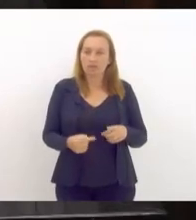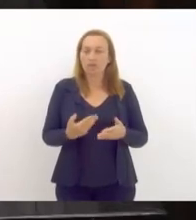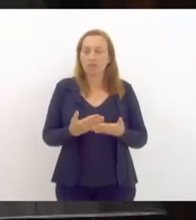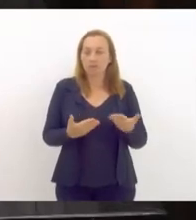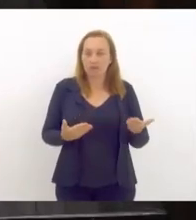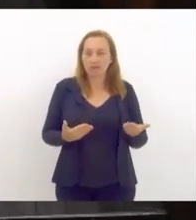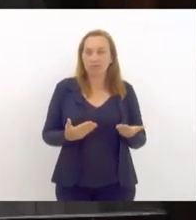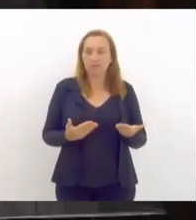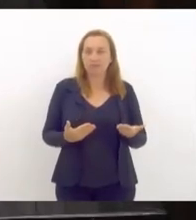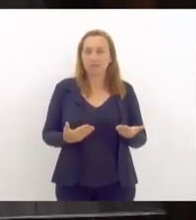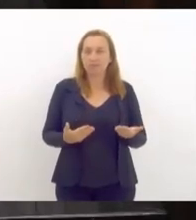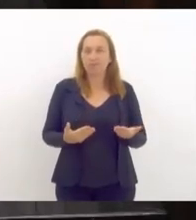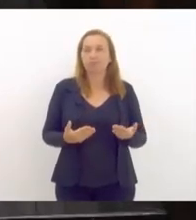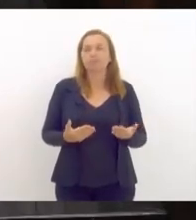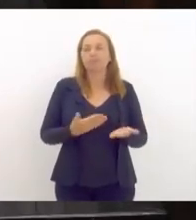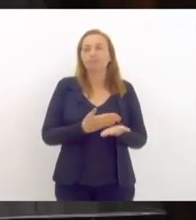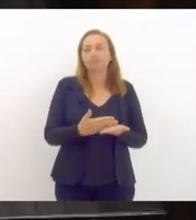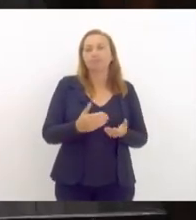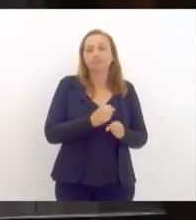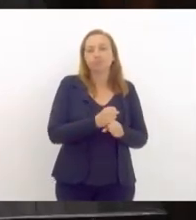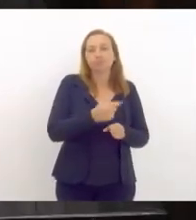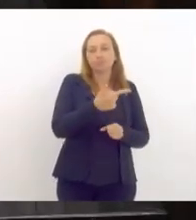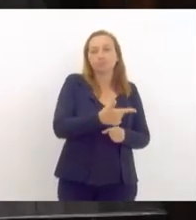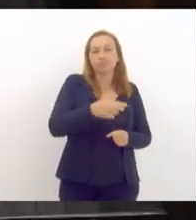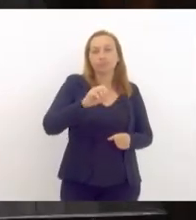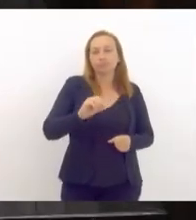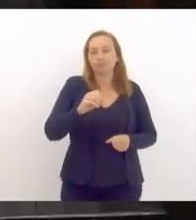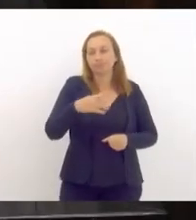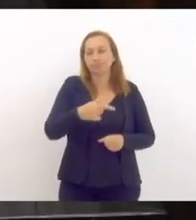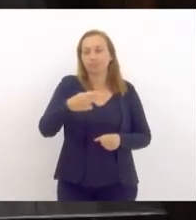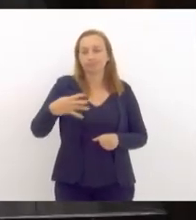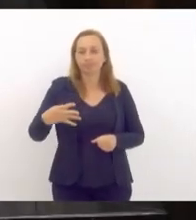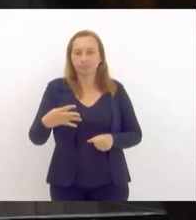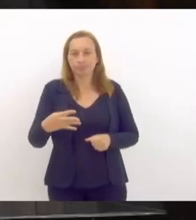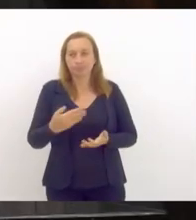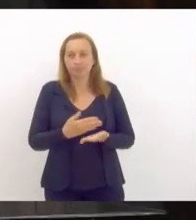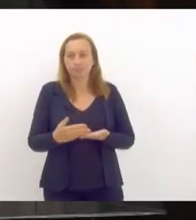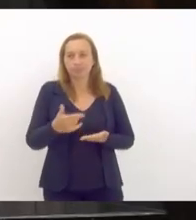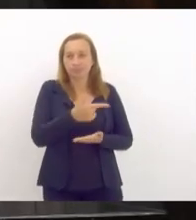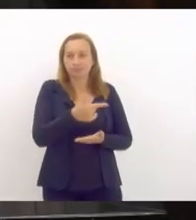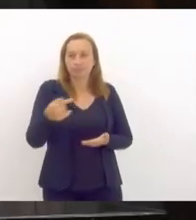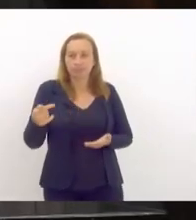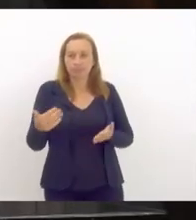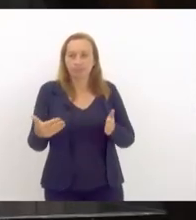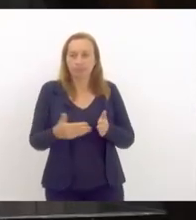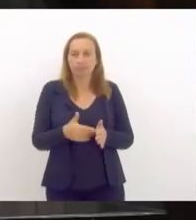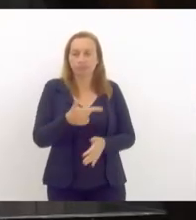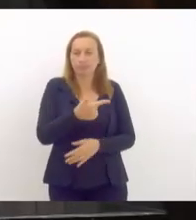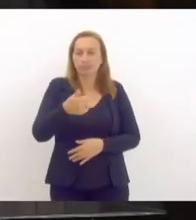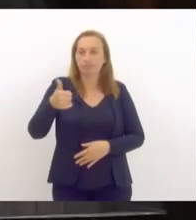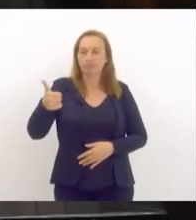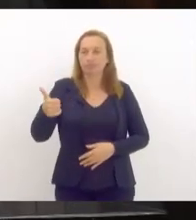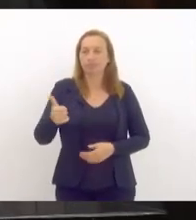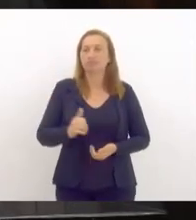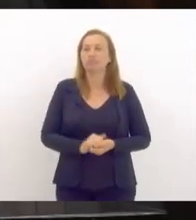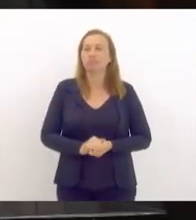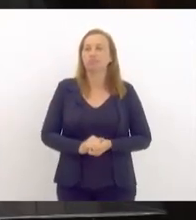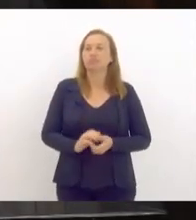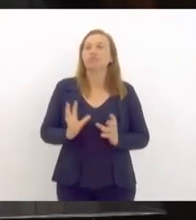que vinham desde 2014 nós cortamos a partir de 2017 até o ano 2021